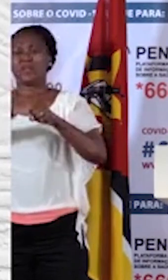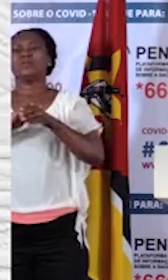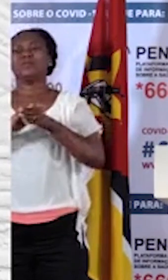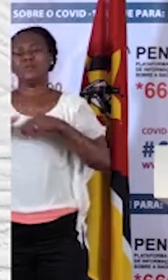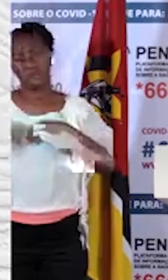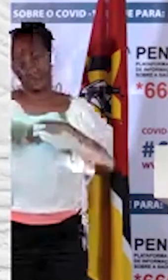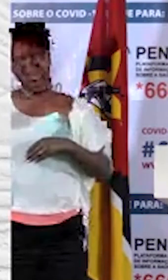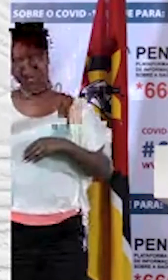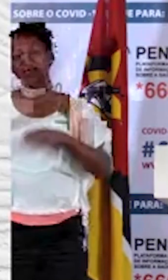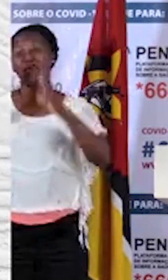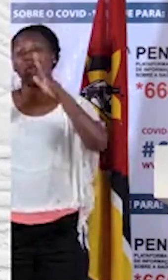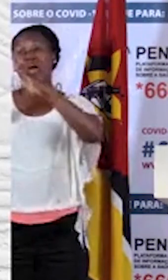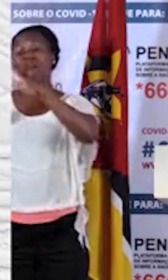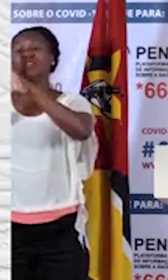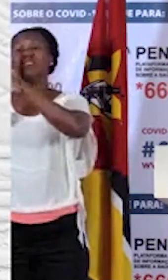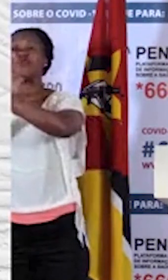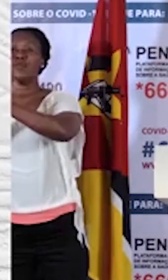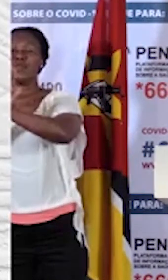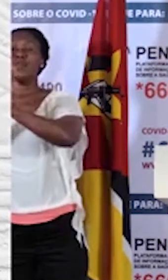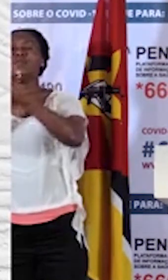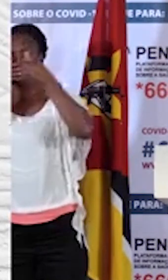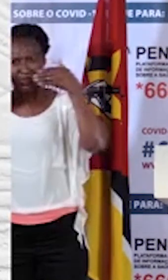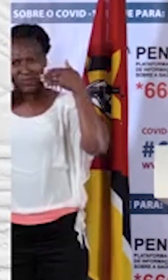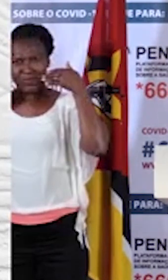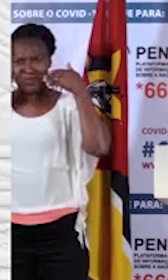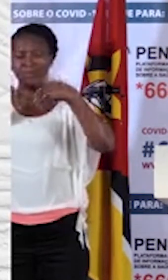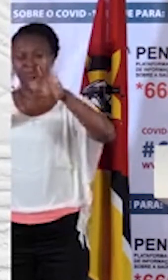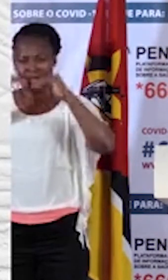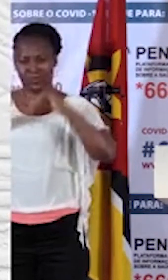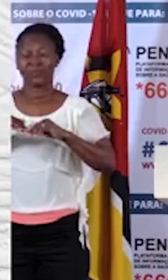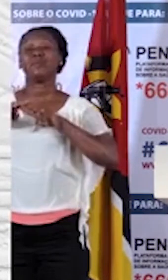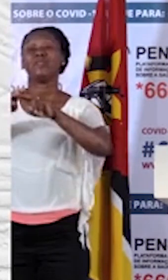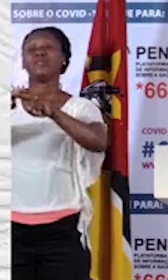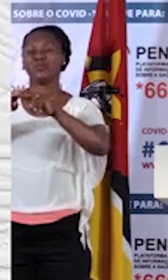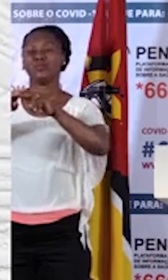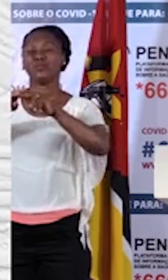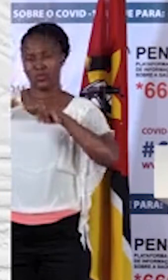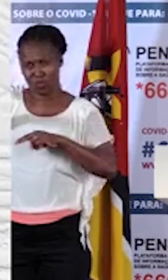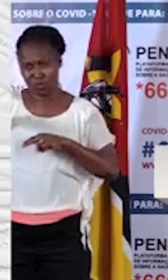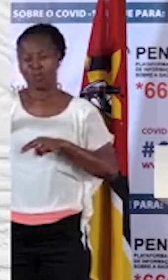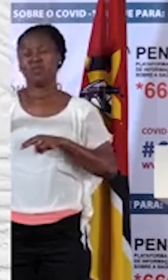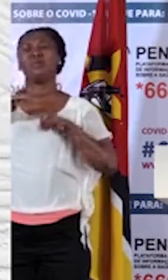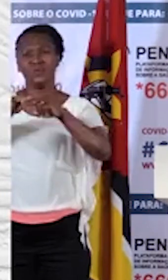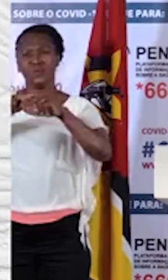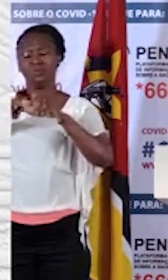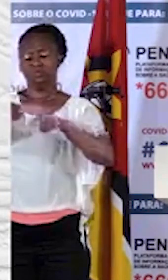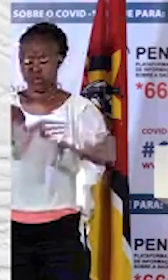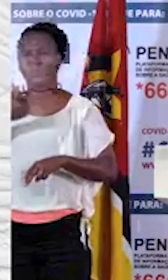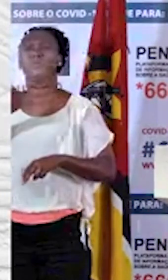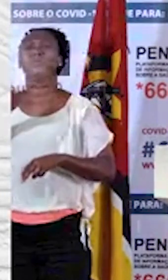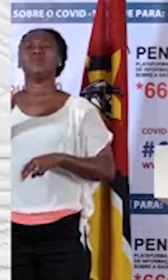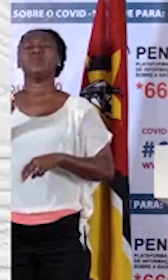sair de casa, nós aconselhamos. E nos transportes públicos e privados de passageiros, temos que usar sempre a máscara.